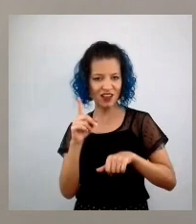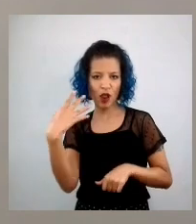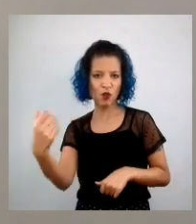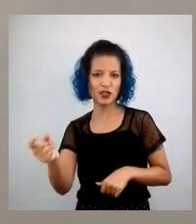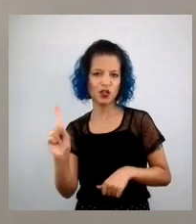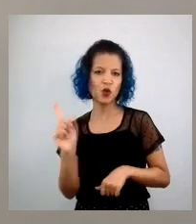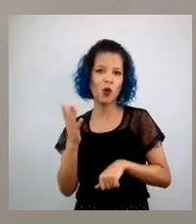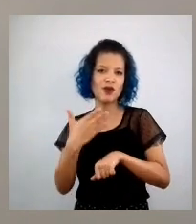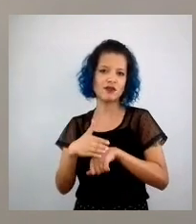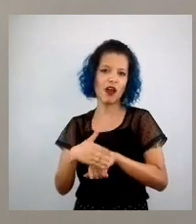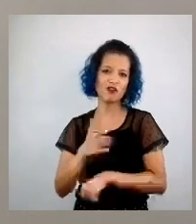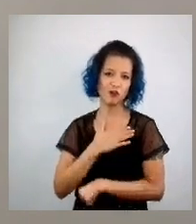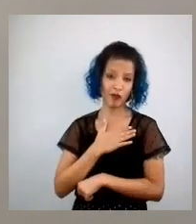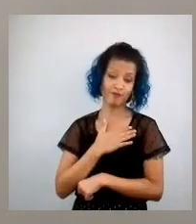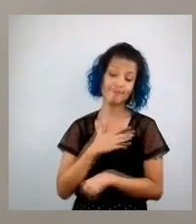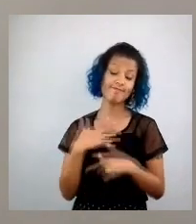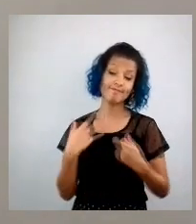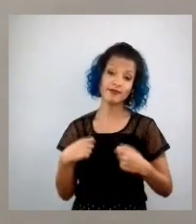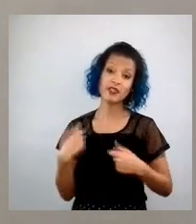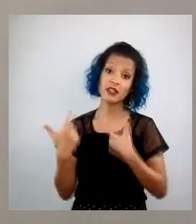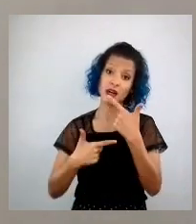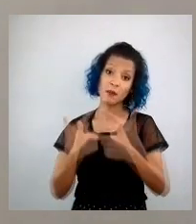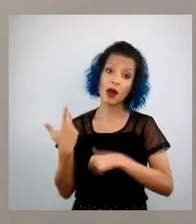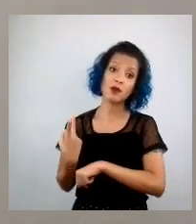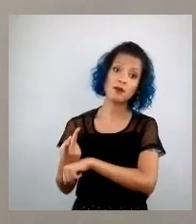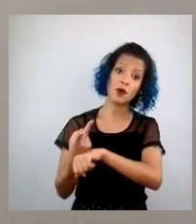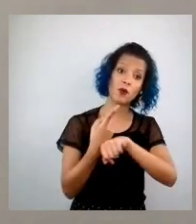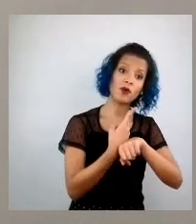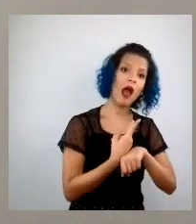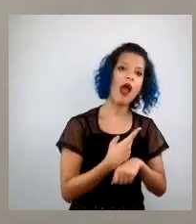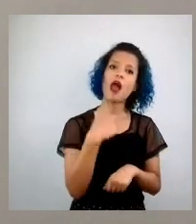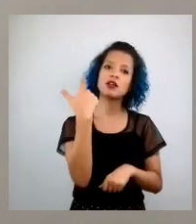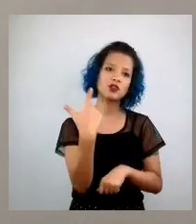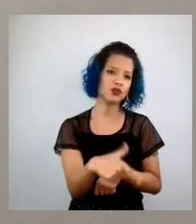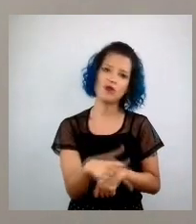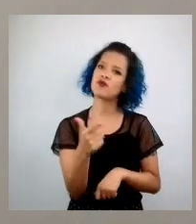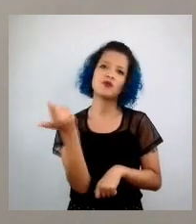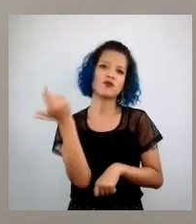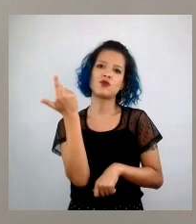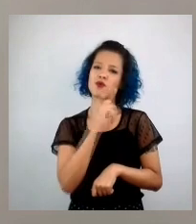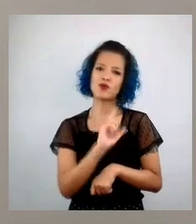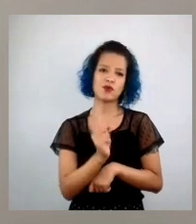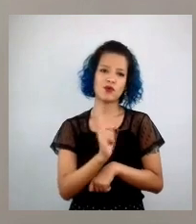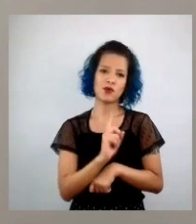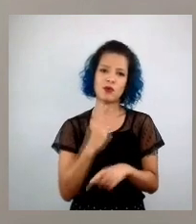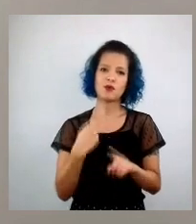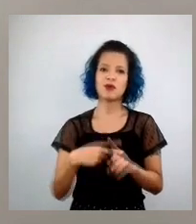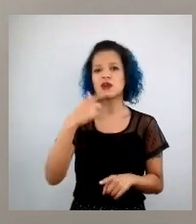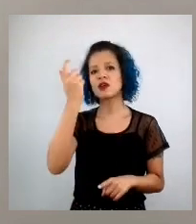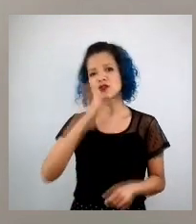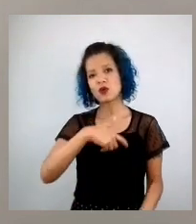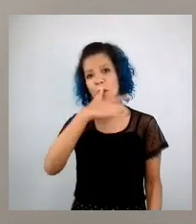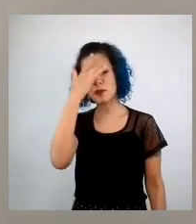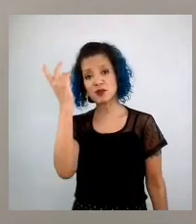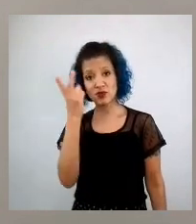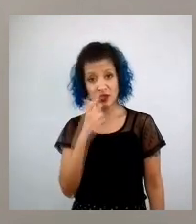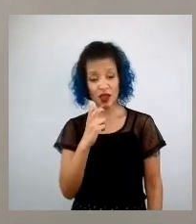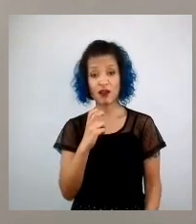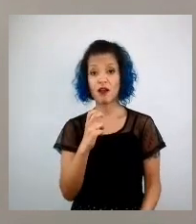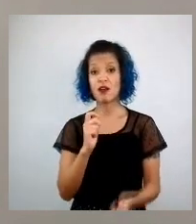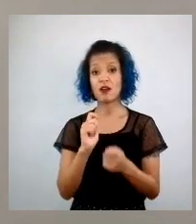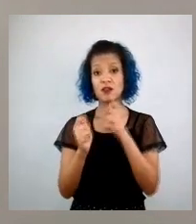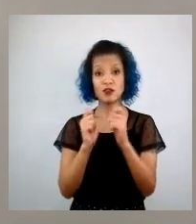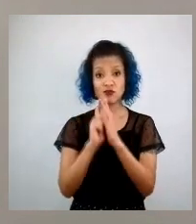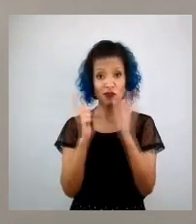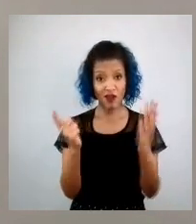emprego. E aí, amor, não consegui emprego de novo. Por quê? Porque eu sou uma pessoa cega, uma jornalista cega. E aí foi que o